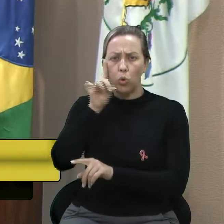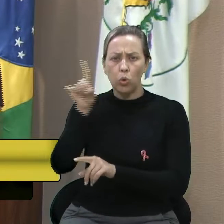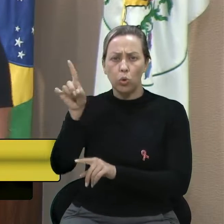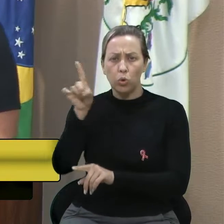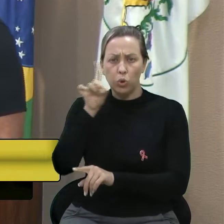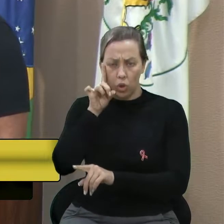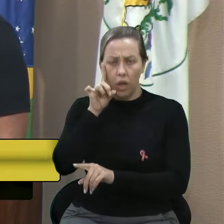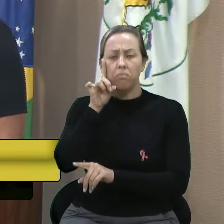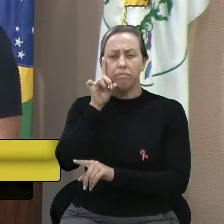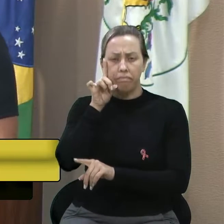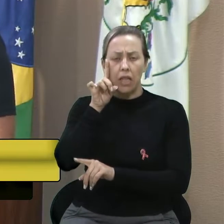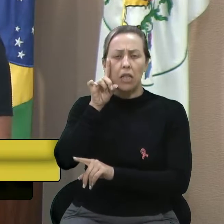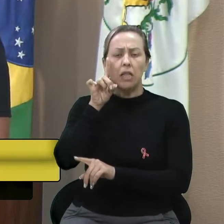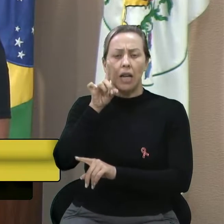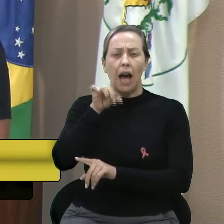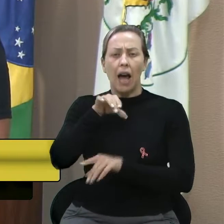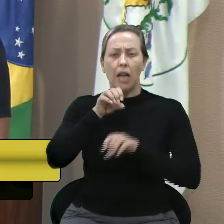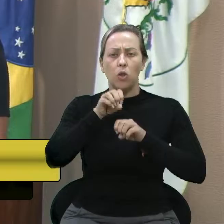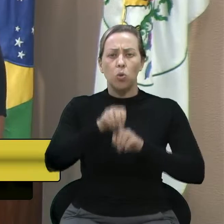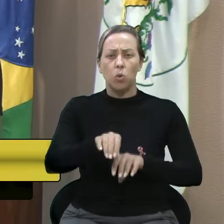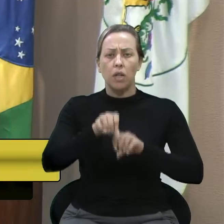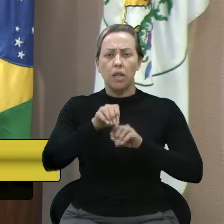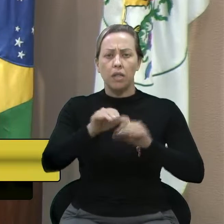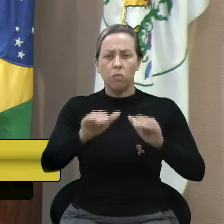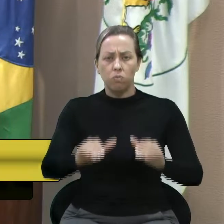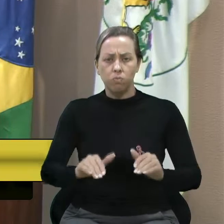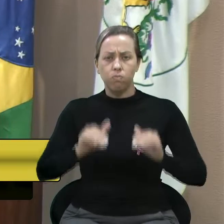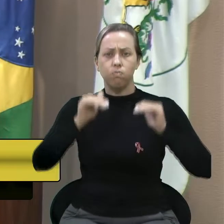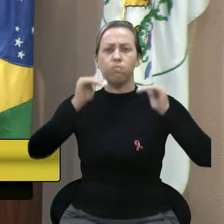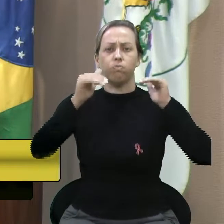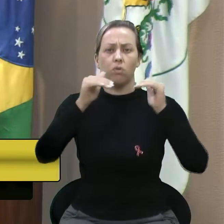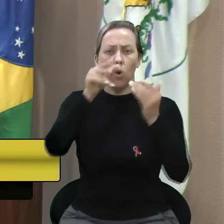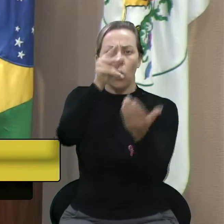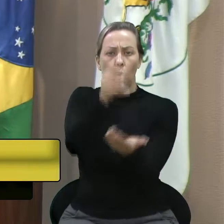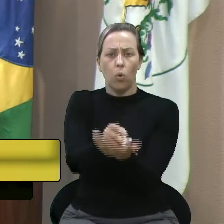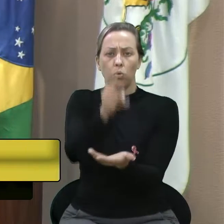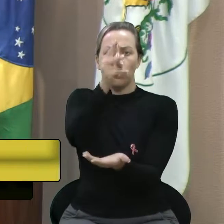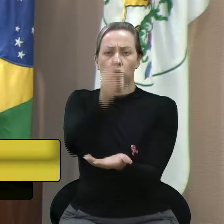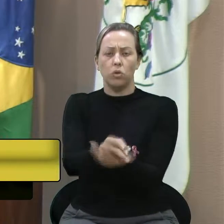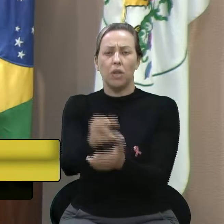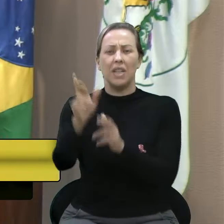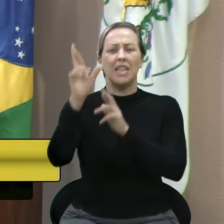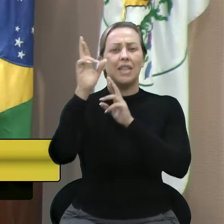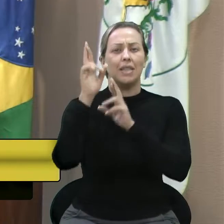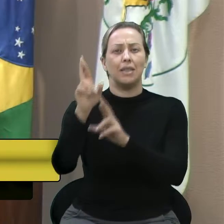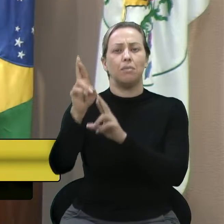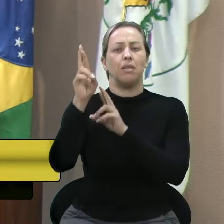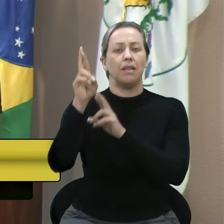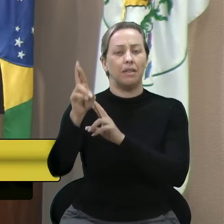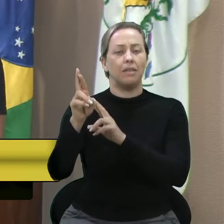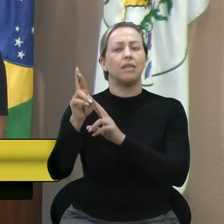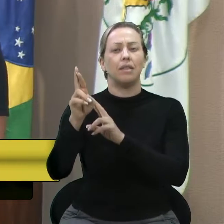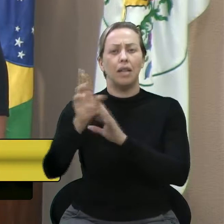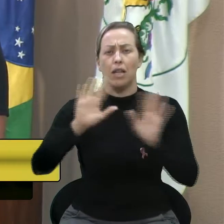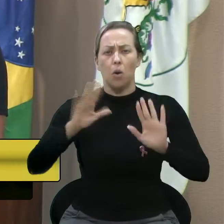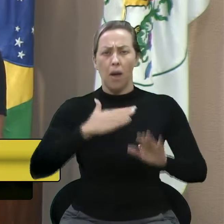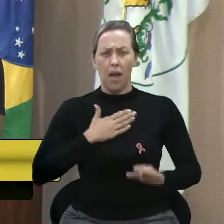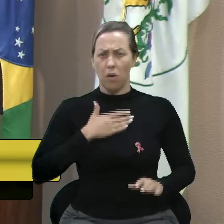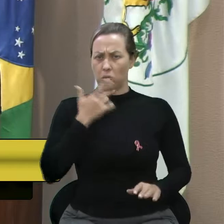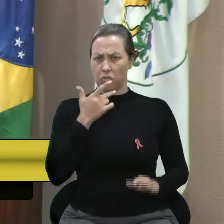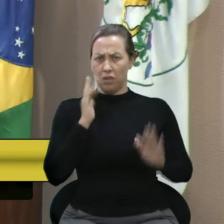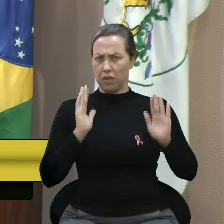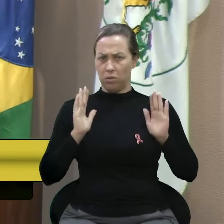a educação permanece sendo um espaço para esperançar. E não sou eu que digo